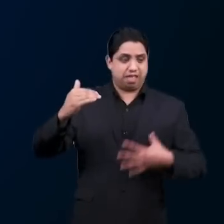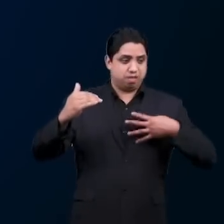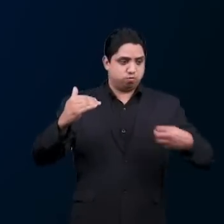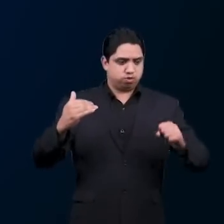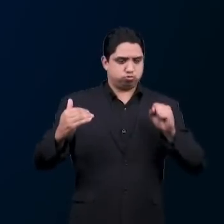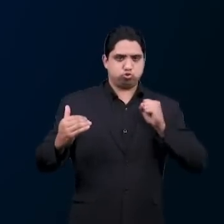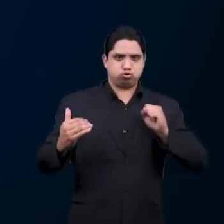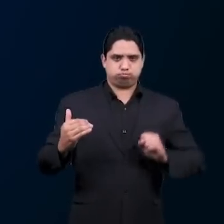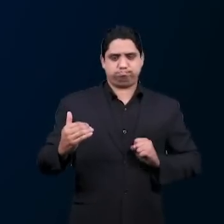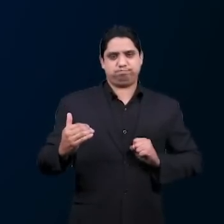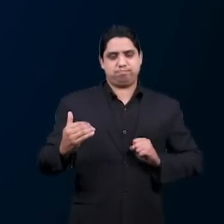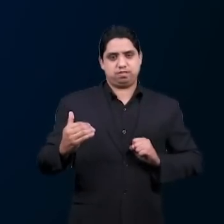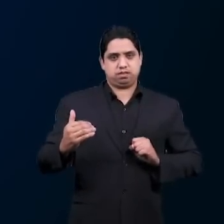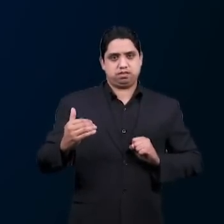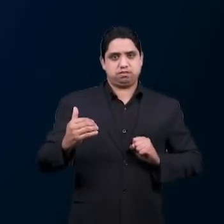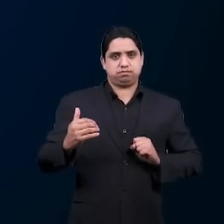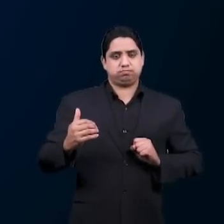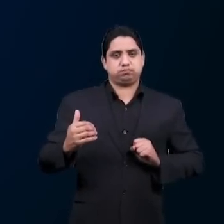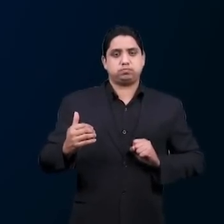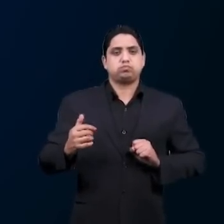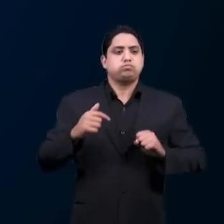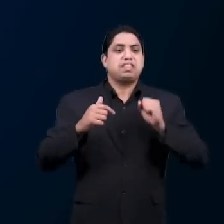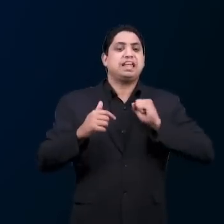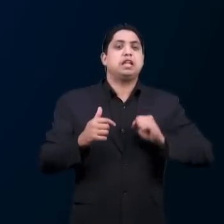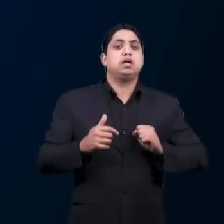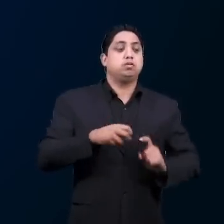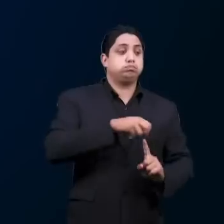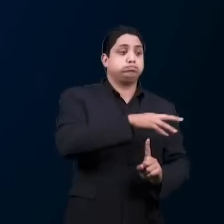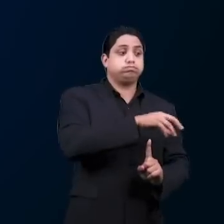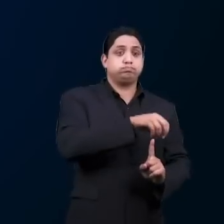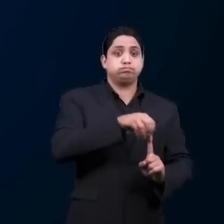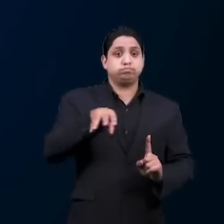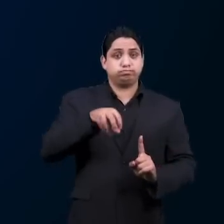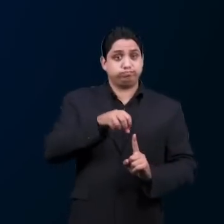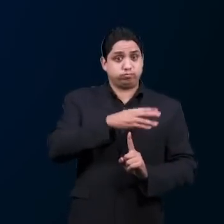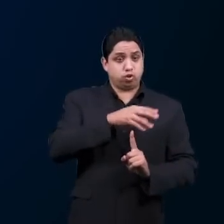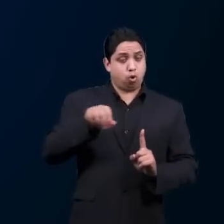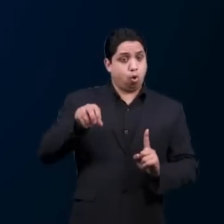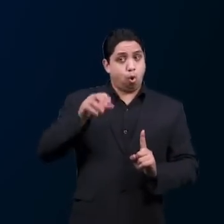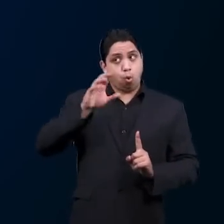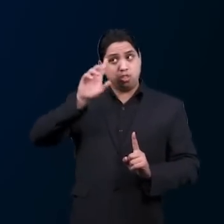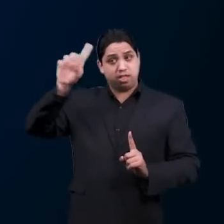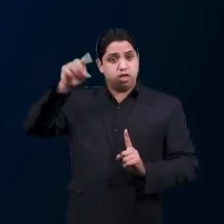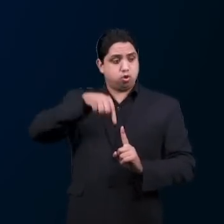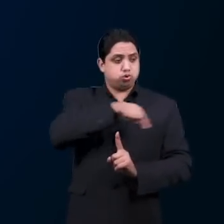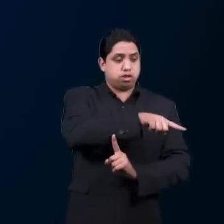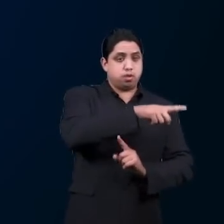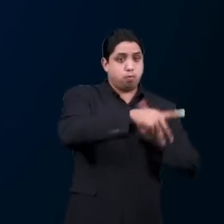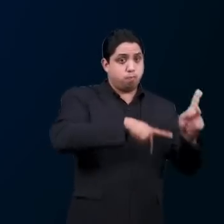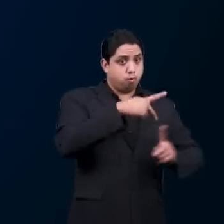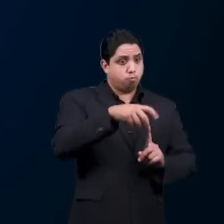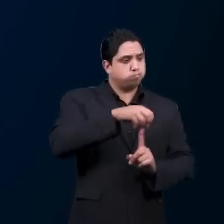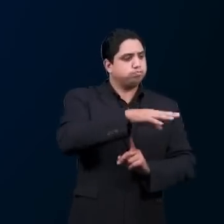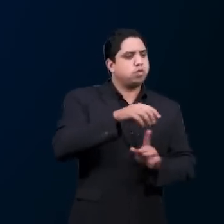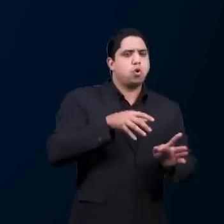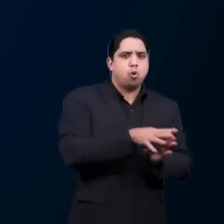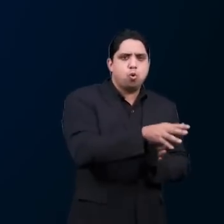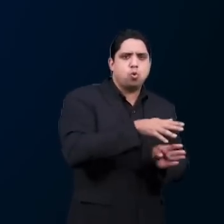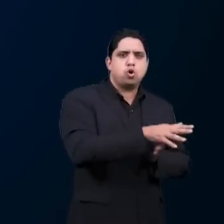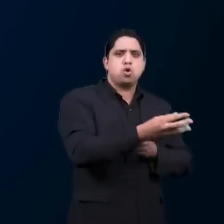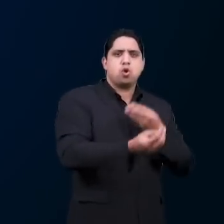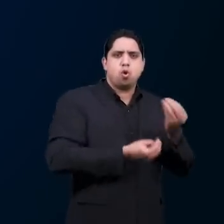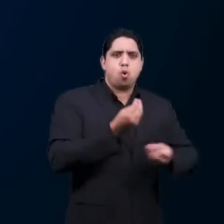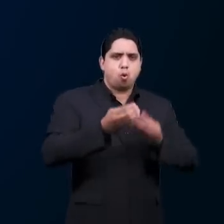sacerdotes. O sacerdote era o mediador entre o homem e Deus. Eles orientavam o povo a seguir